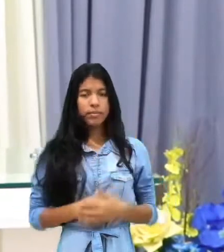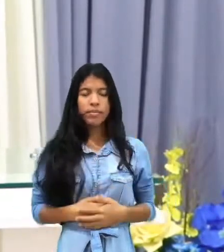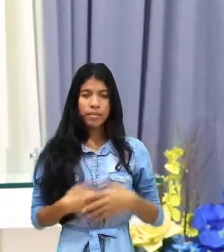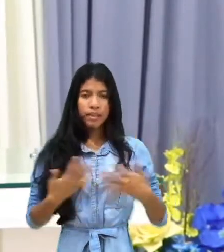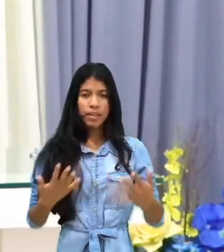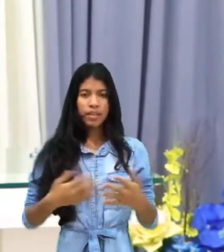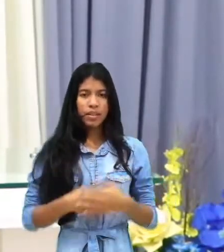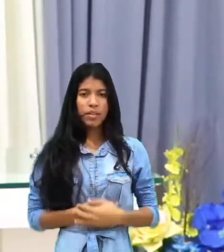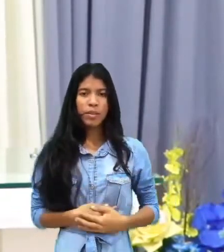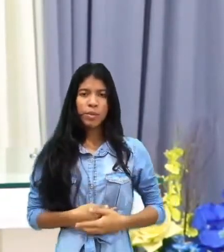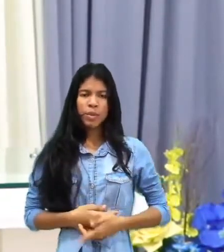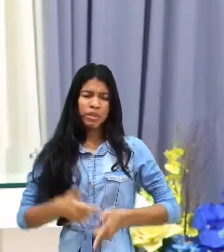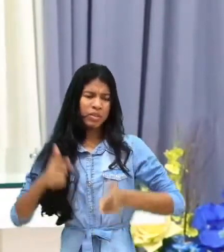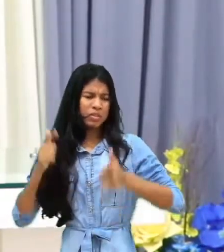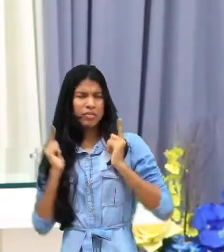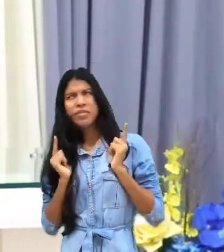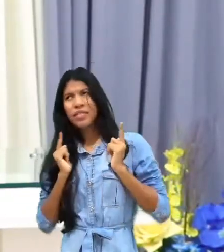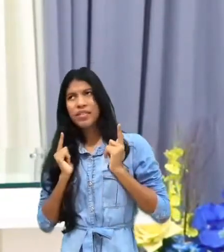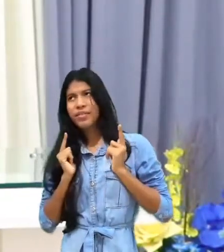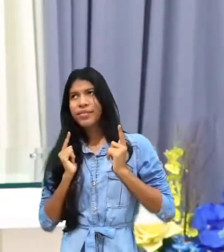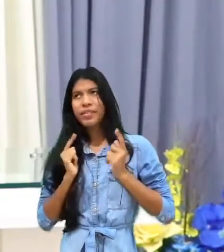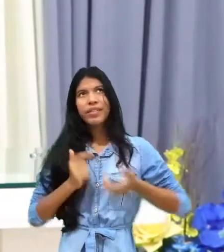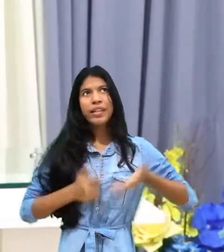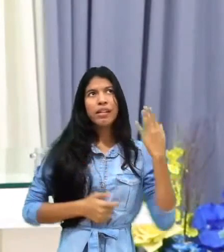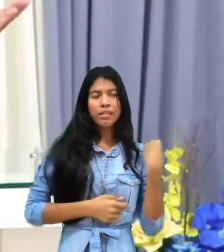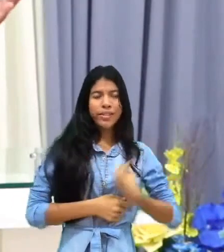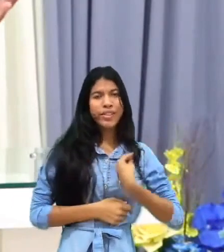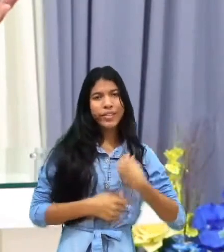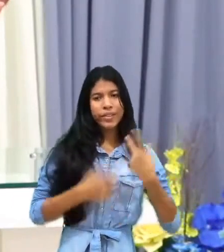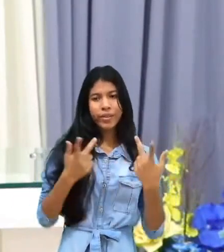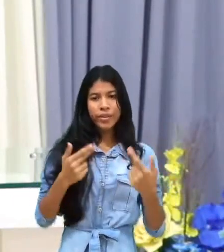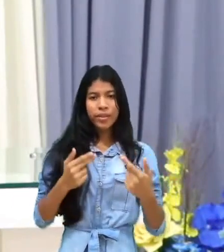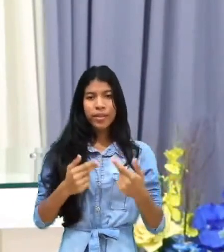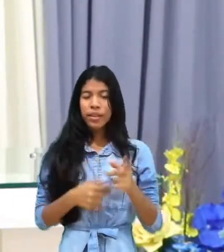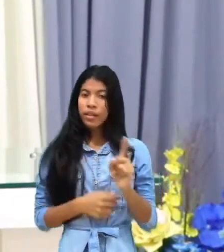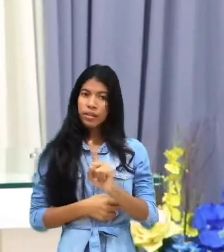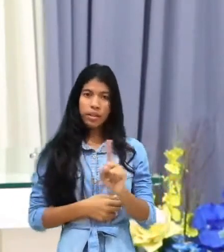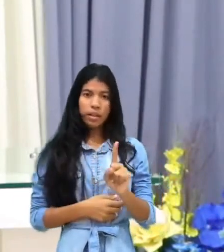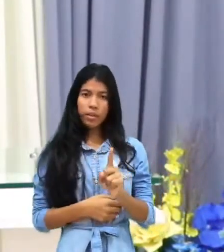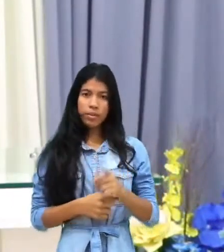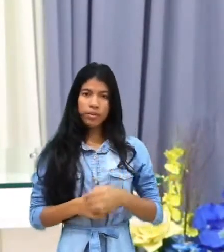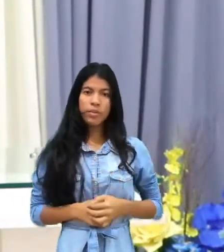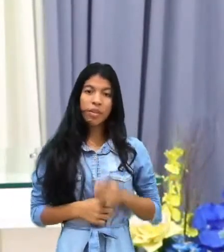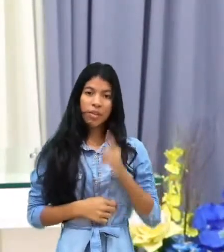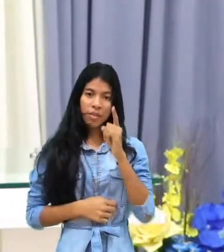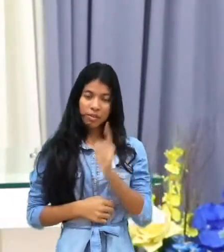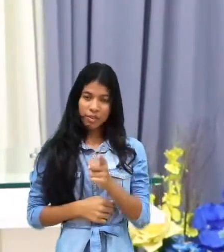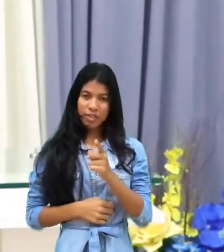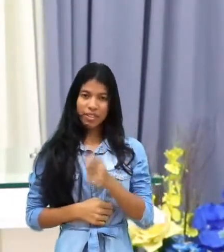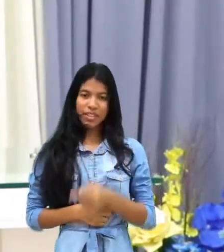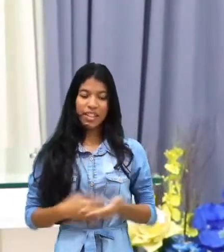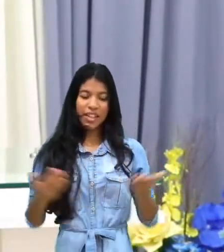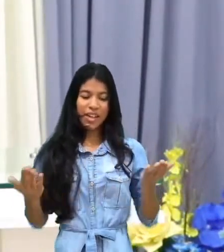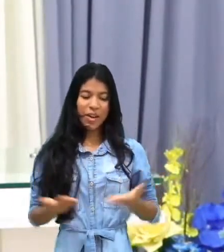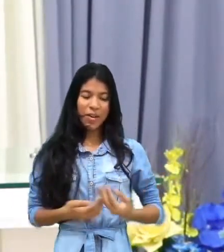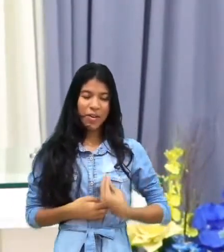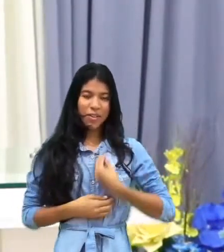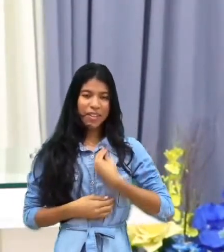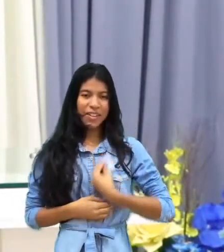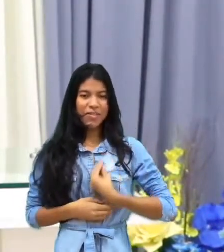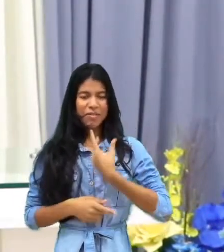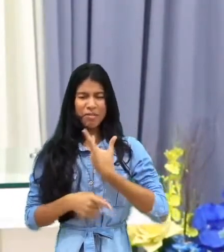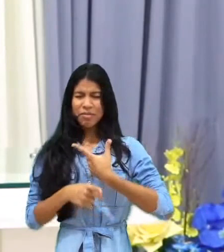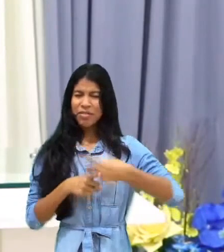em viver como vivia dantes, ou viver de qualquer jeito. Não! Você agora vive de